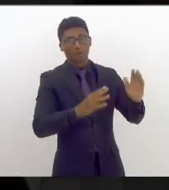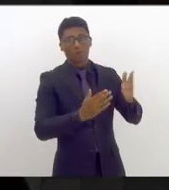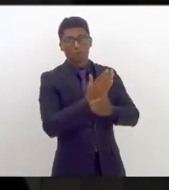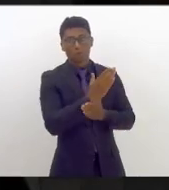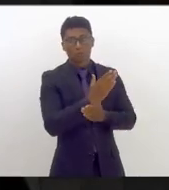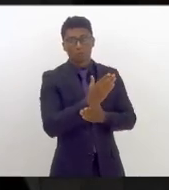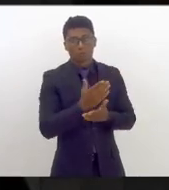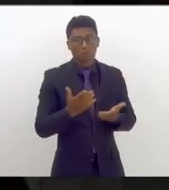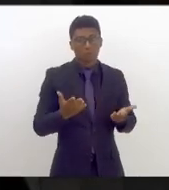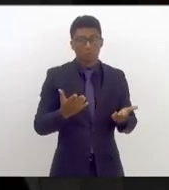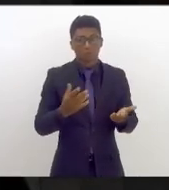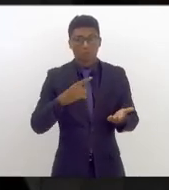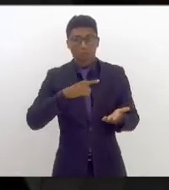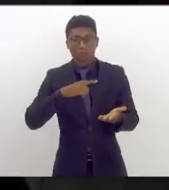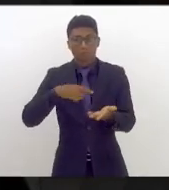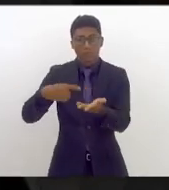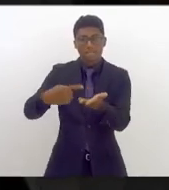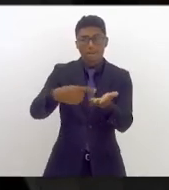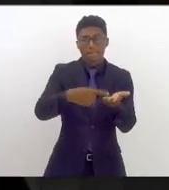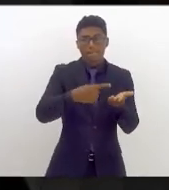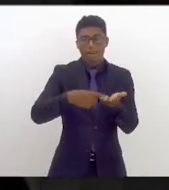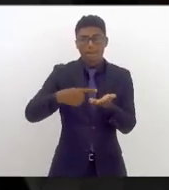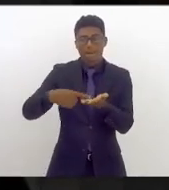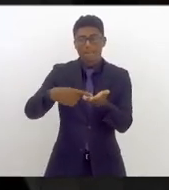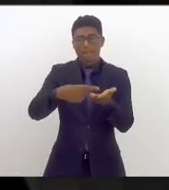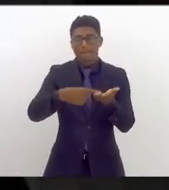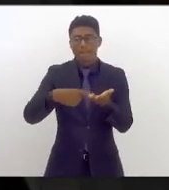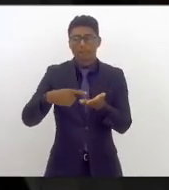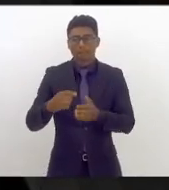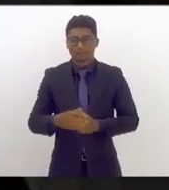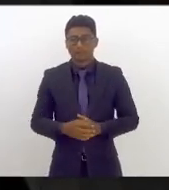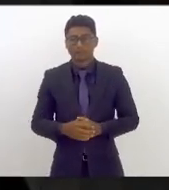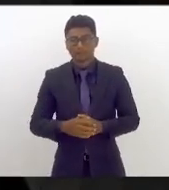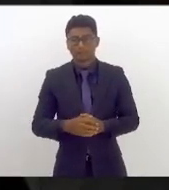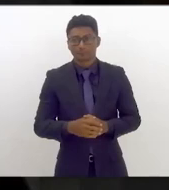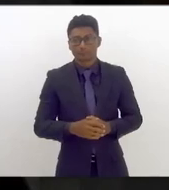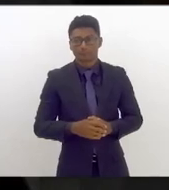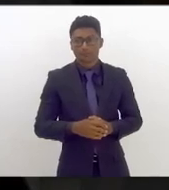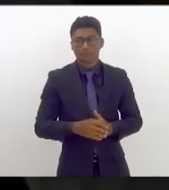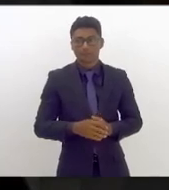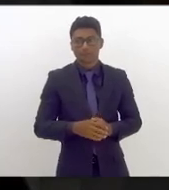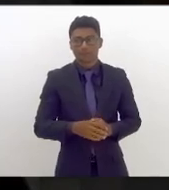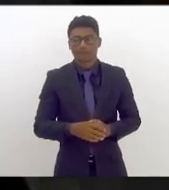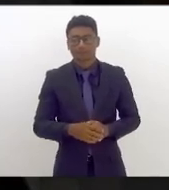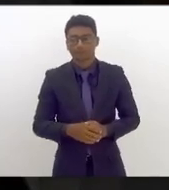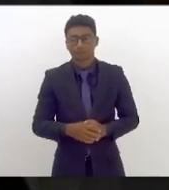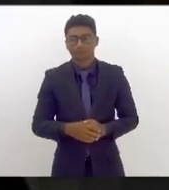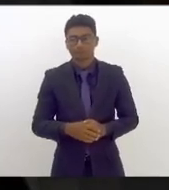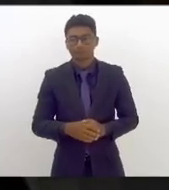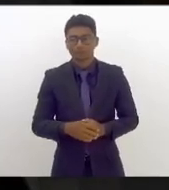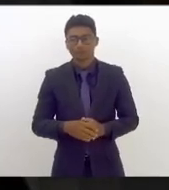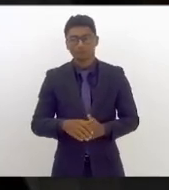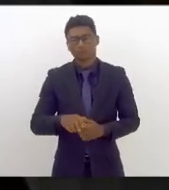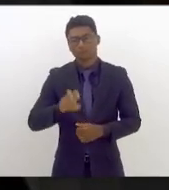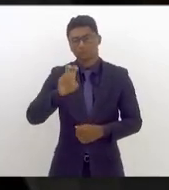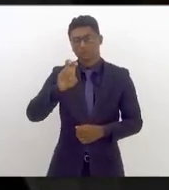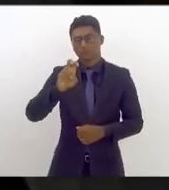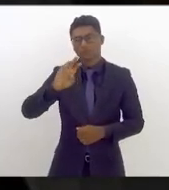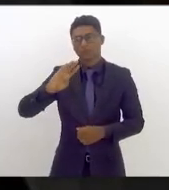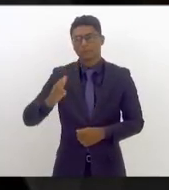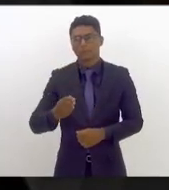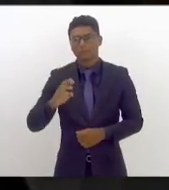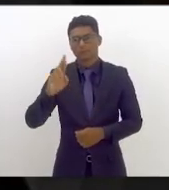feitos e das tentativas de composição das diferentes posições ali em disputa, cerca de 5 bilhões de